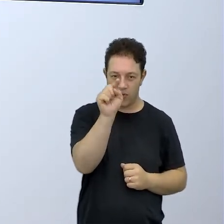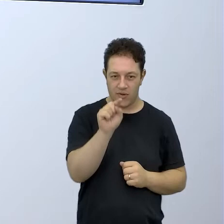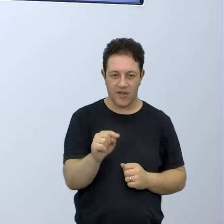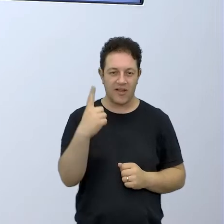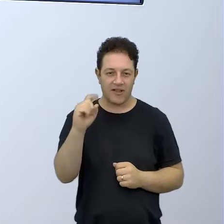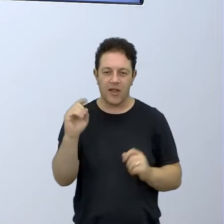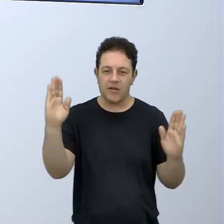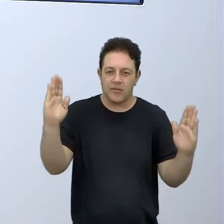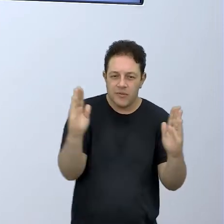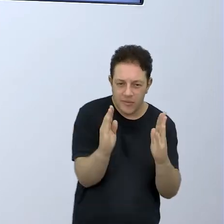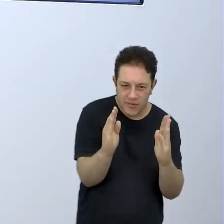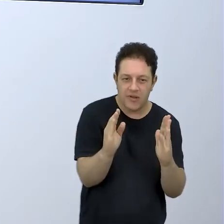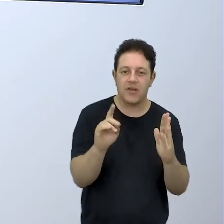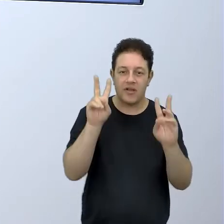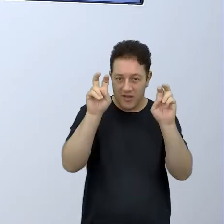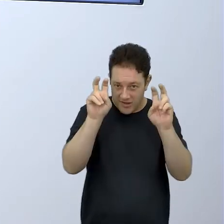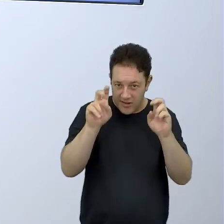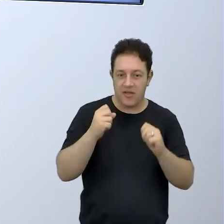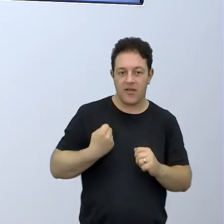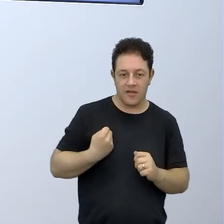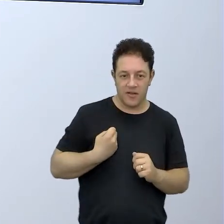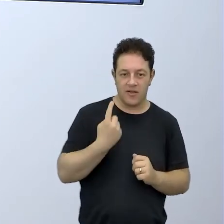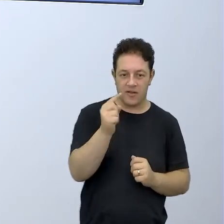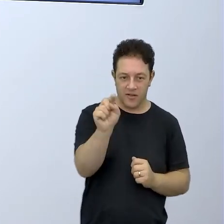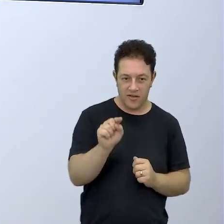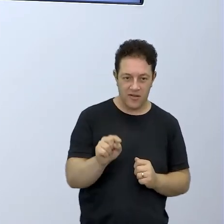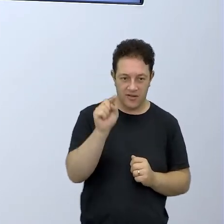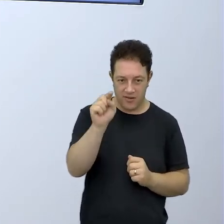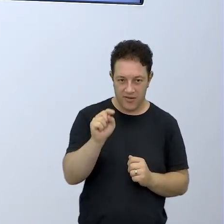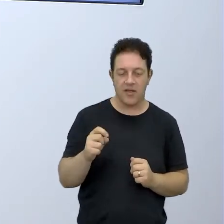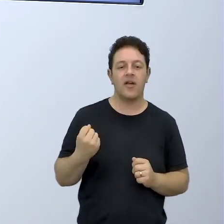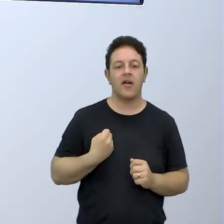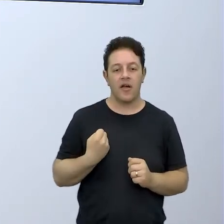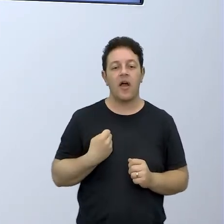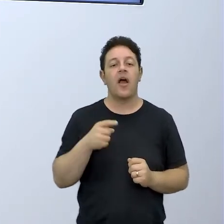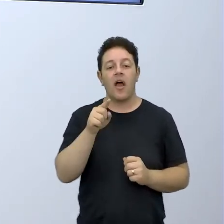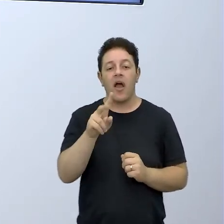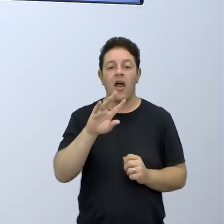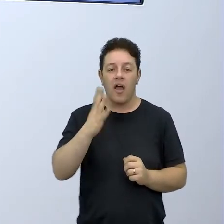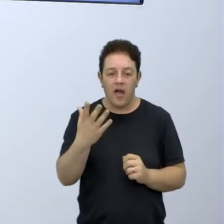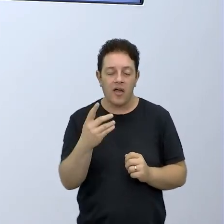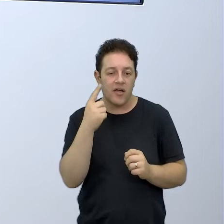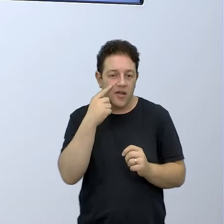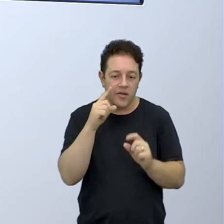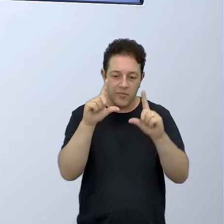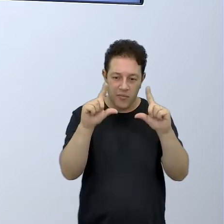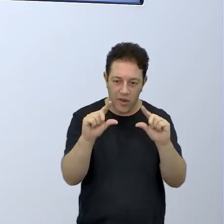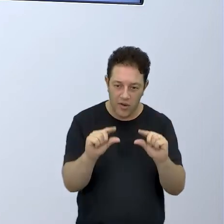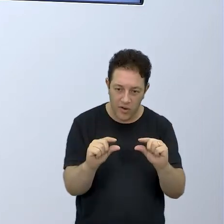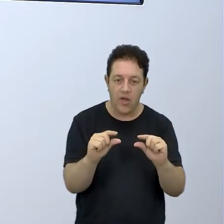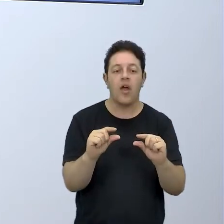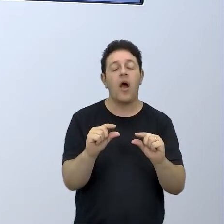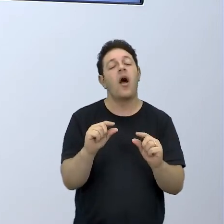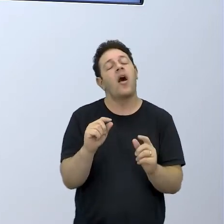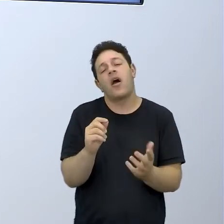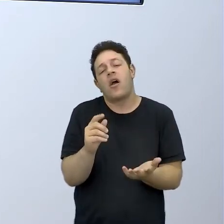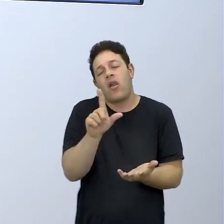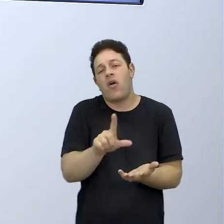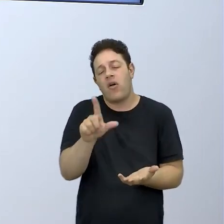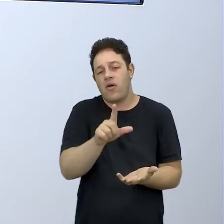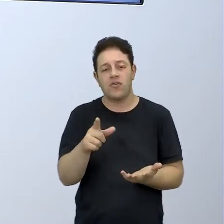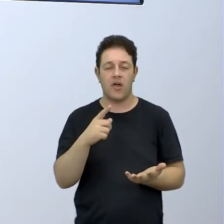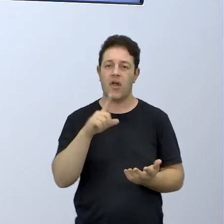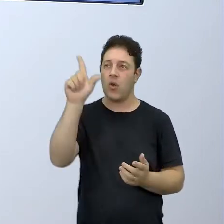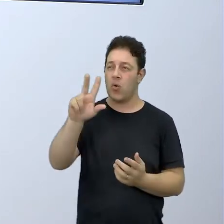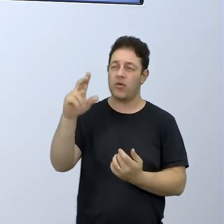uma medida em escala, ainda que seja em escala, e ela vai ficar menorzinha, é claro que a mesma quantidade